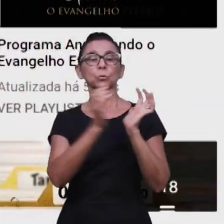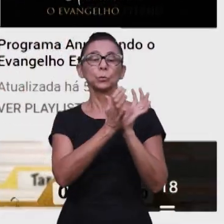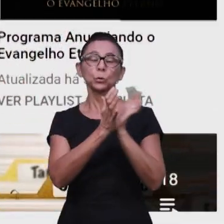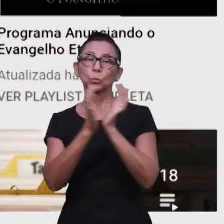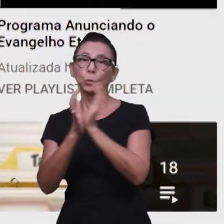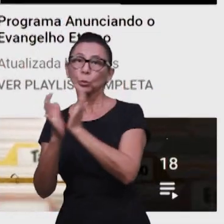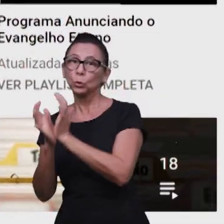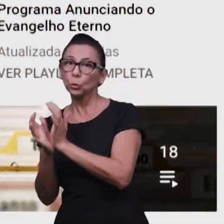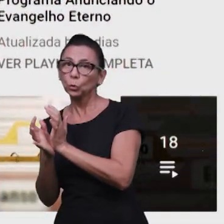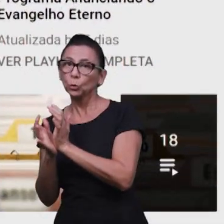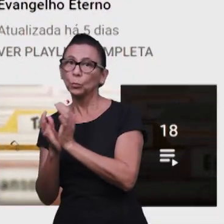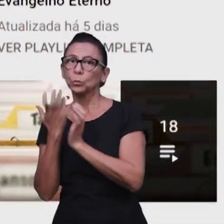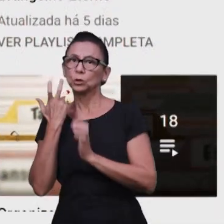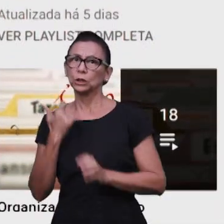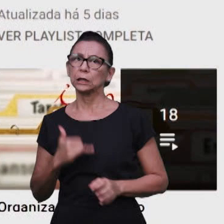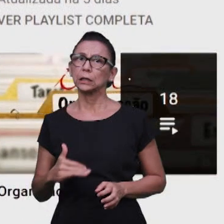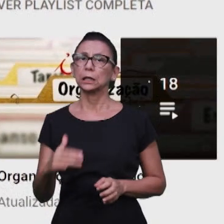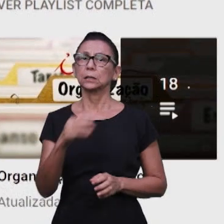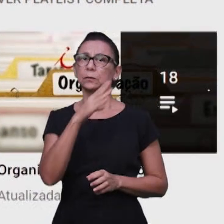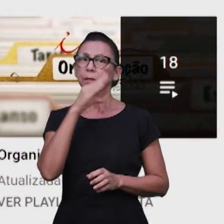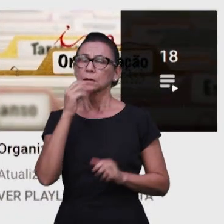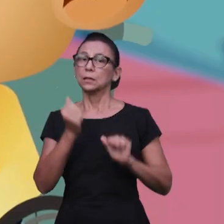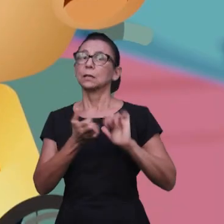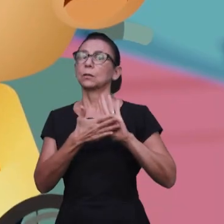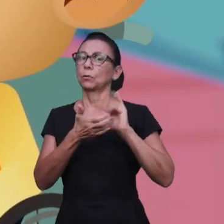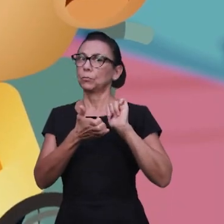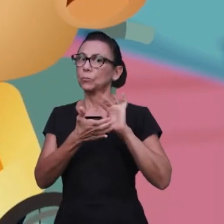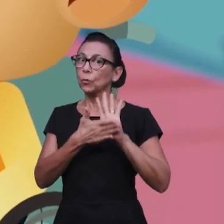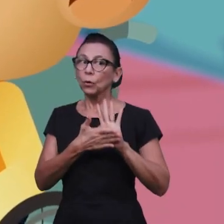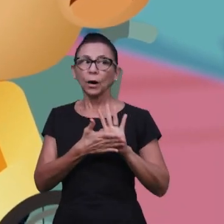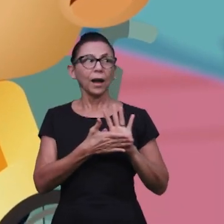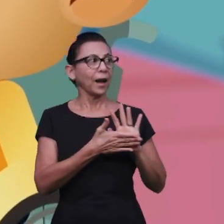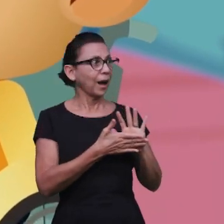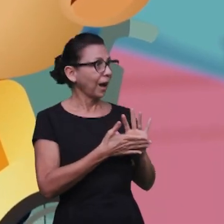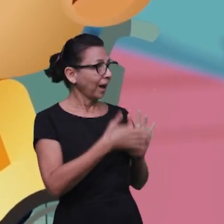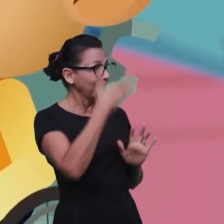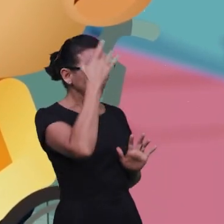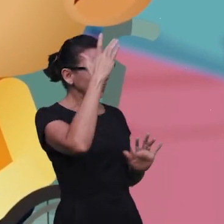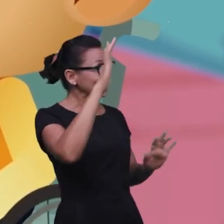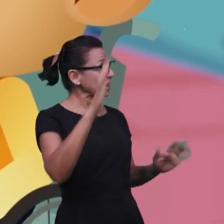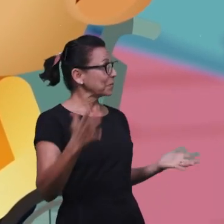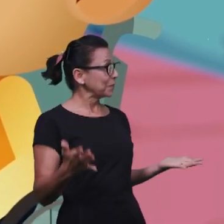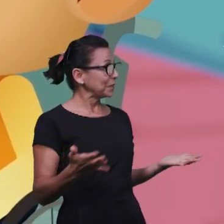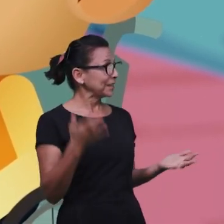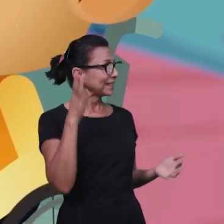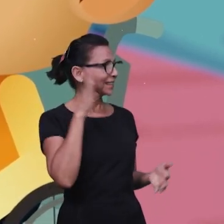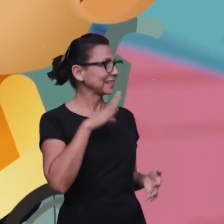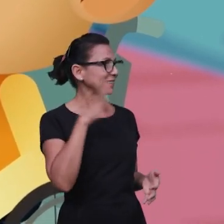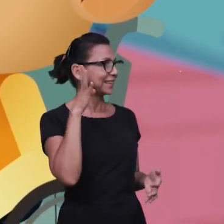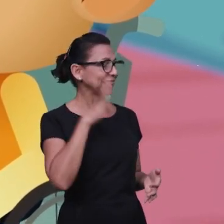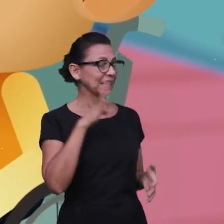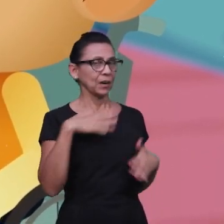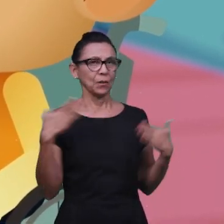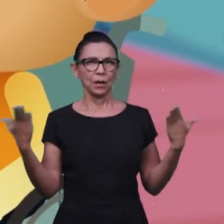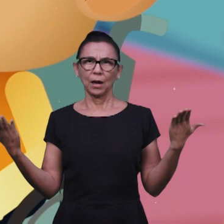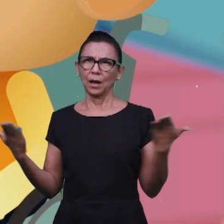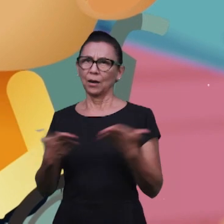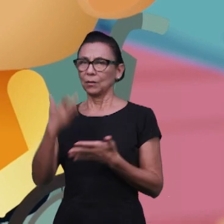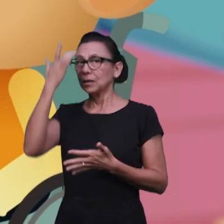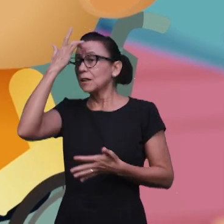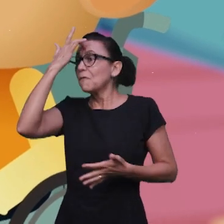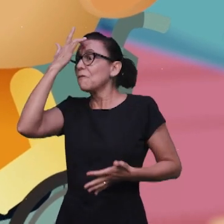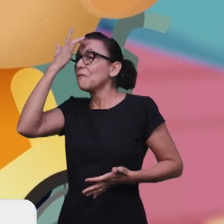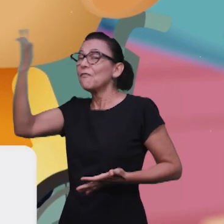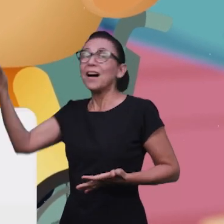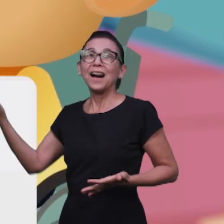classes e até os louvores de crianças e da igreja. Guguinha, eu não sabia disso. Que legal! Agora fica muito mais fácil